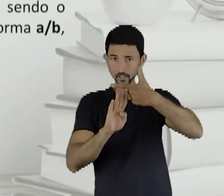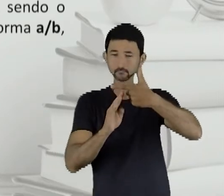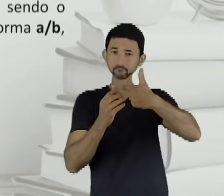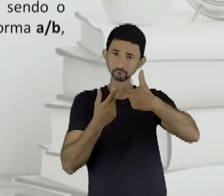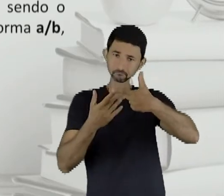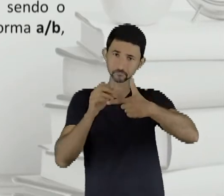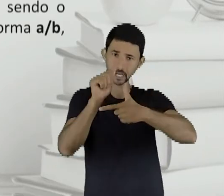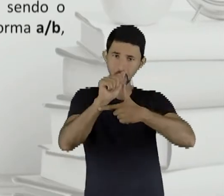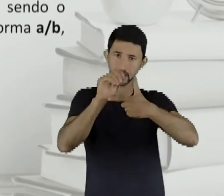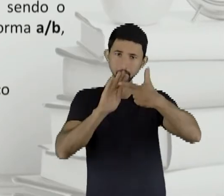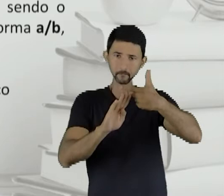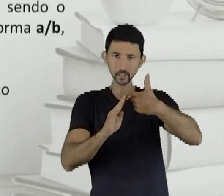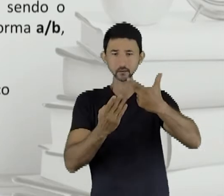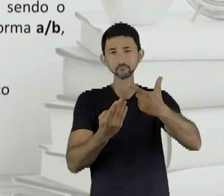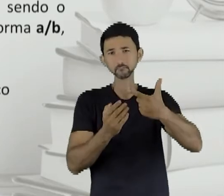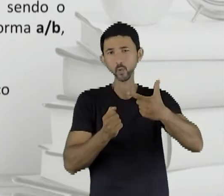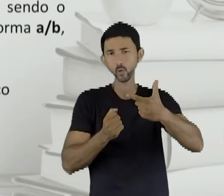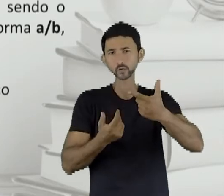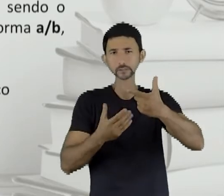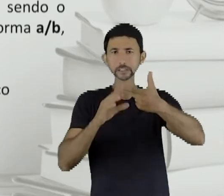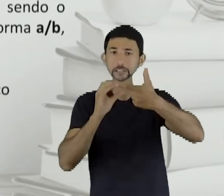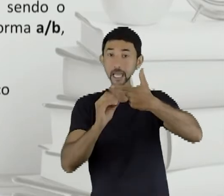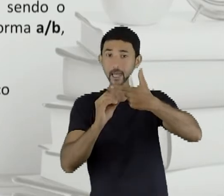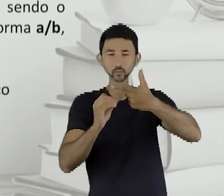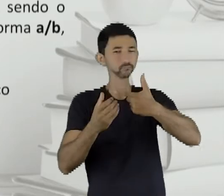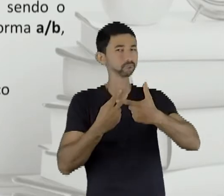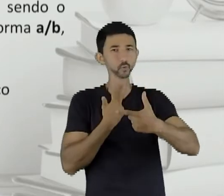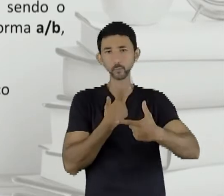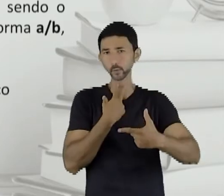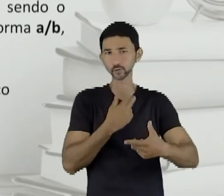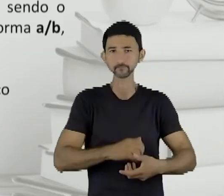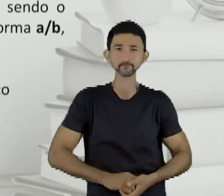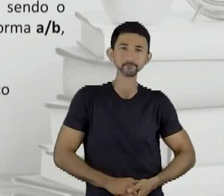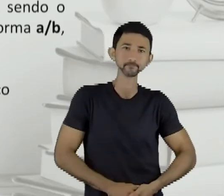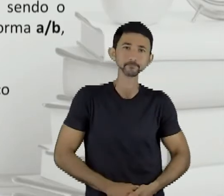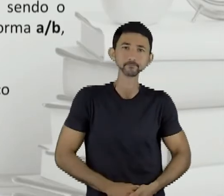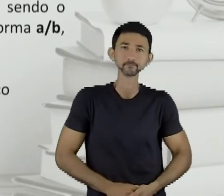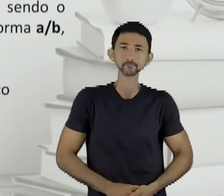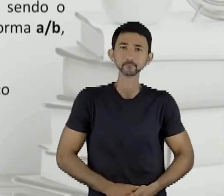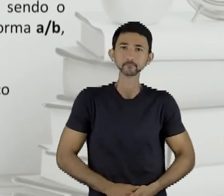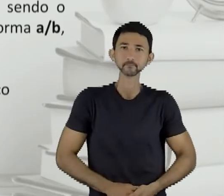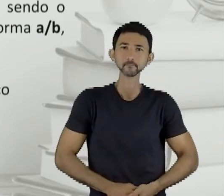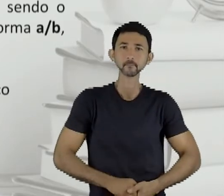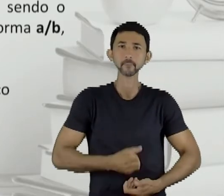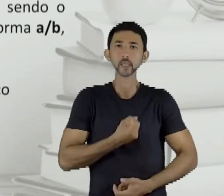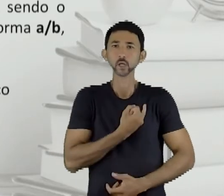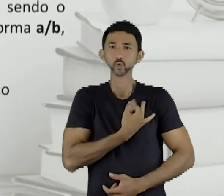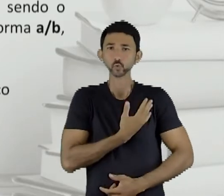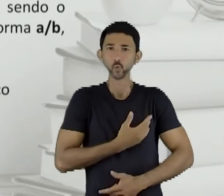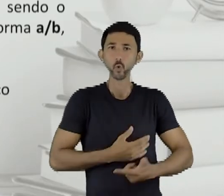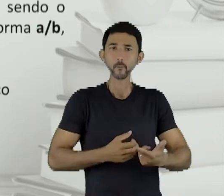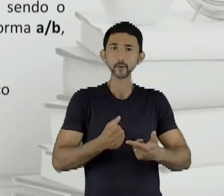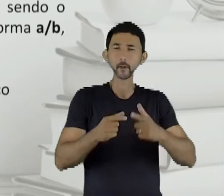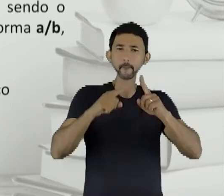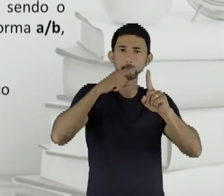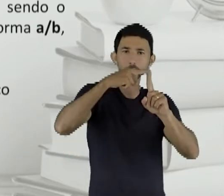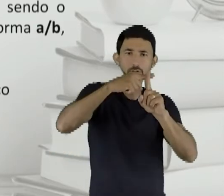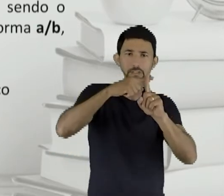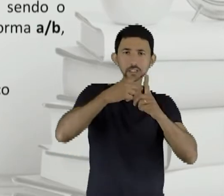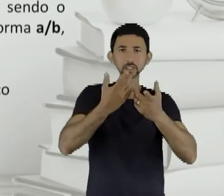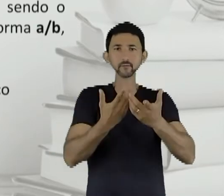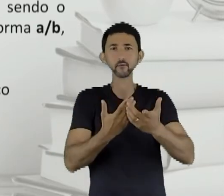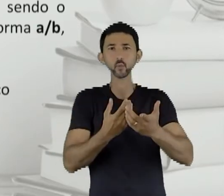zero, certo? Os números racionais positivos, negativos e o zero formam um